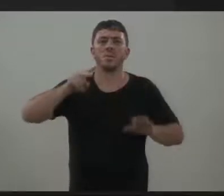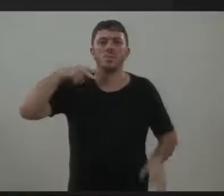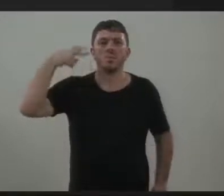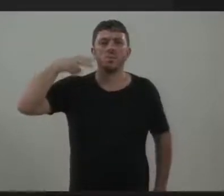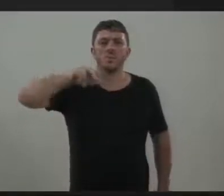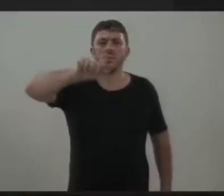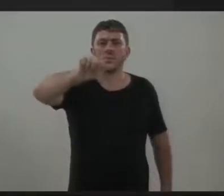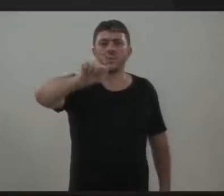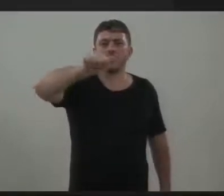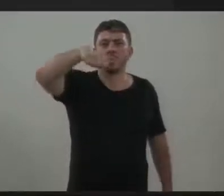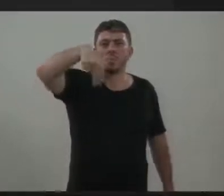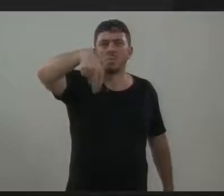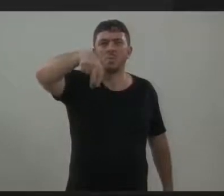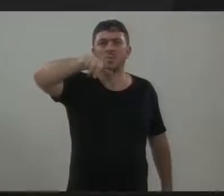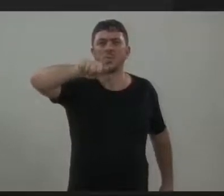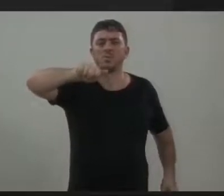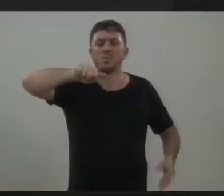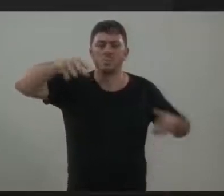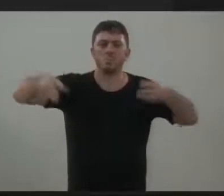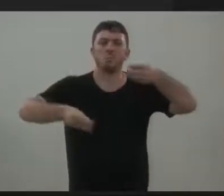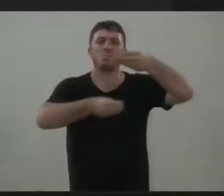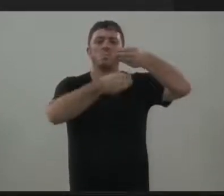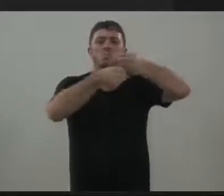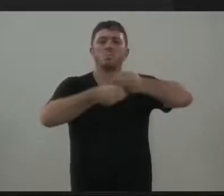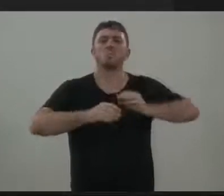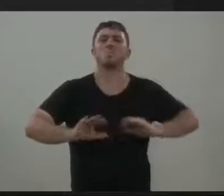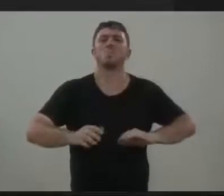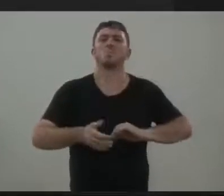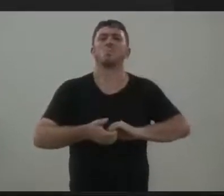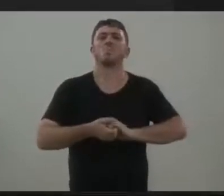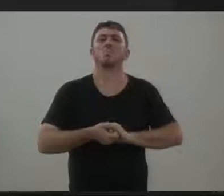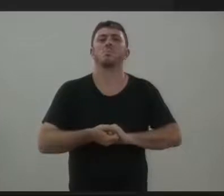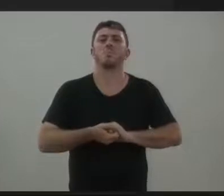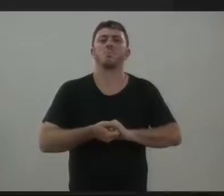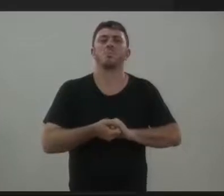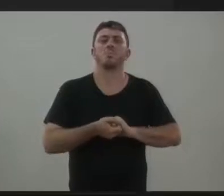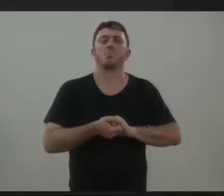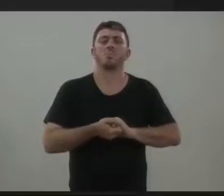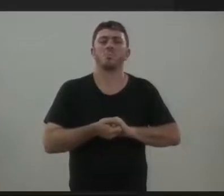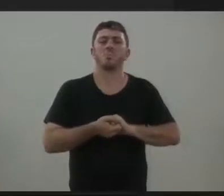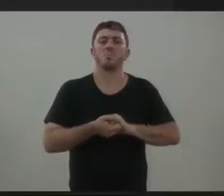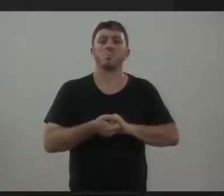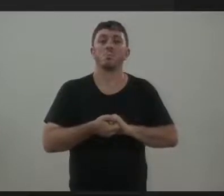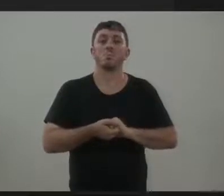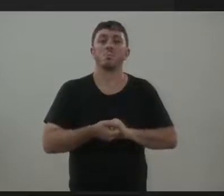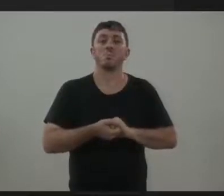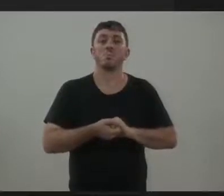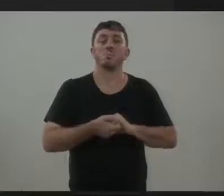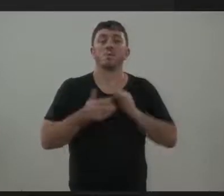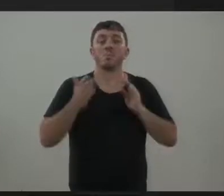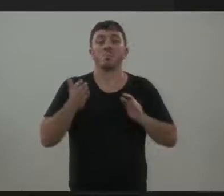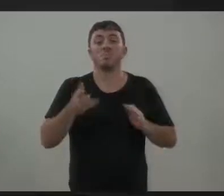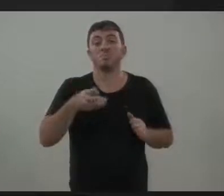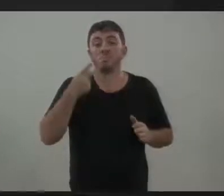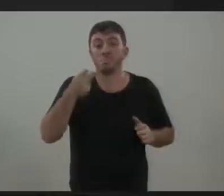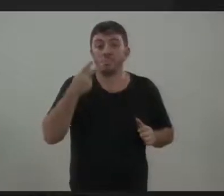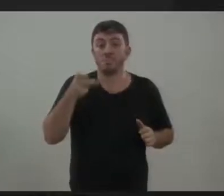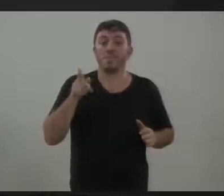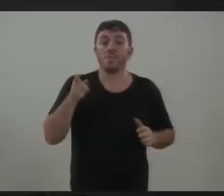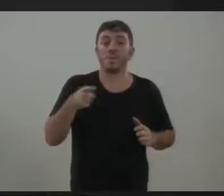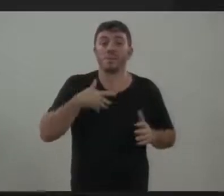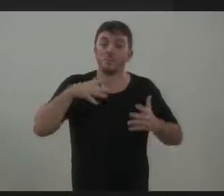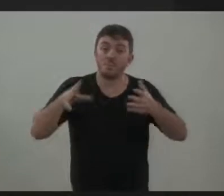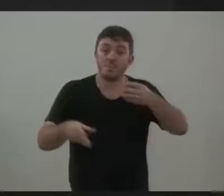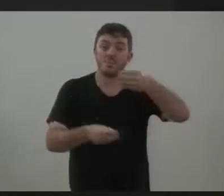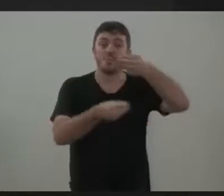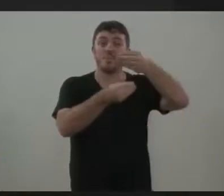queria uma parte. Positivo. É que você tocou numa questão que não dá para a gente deixar de falar, essa